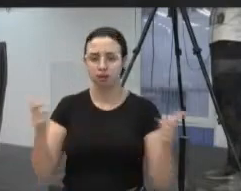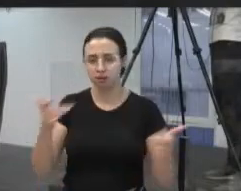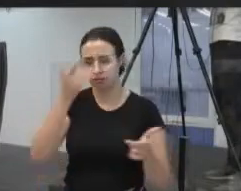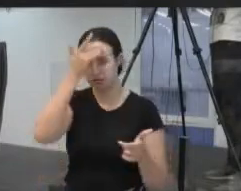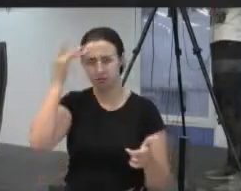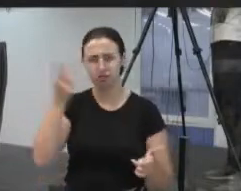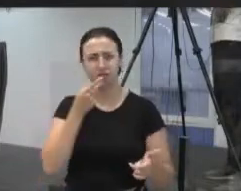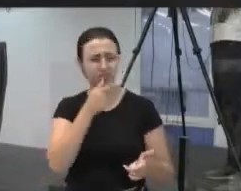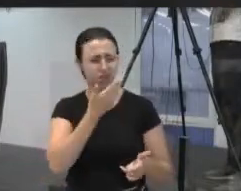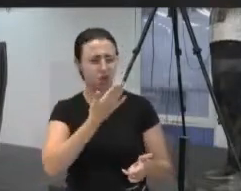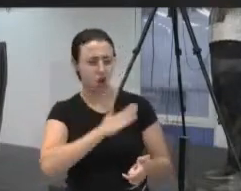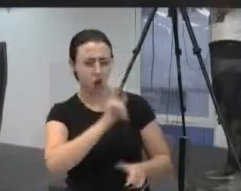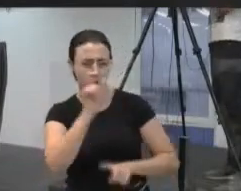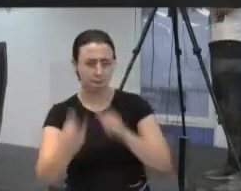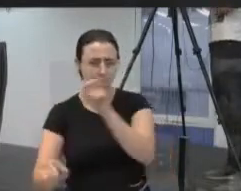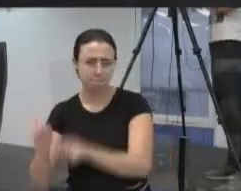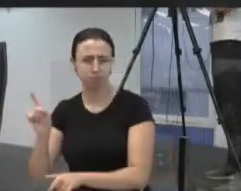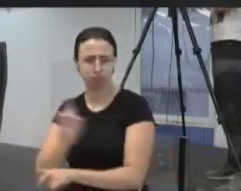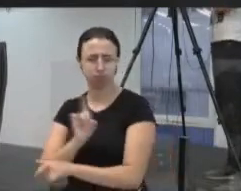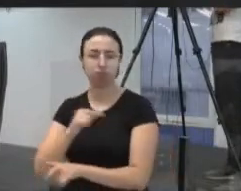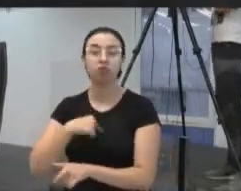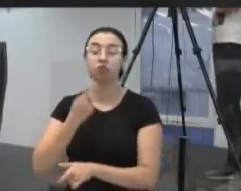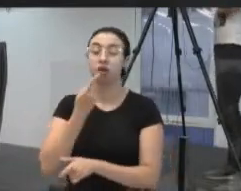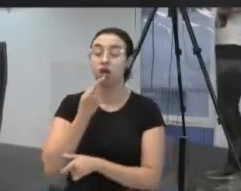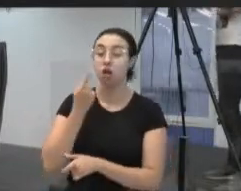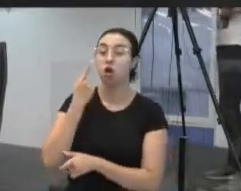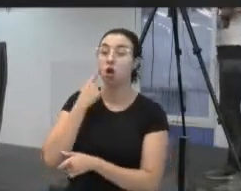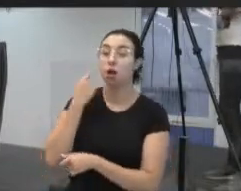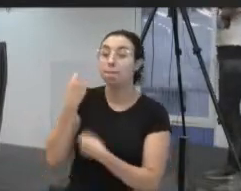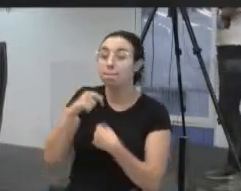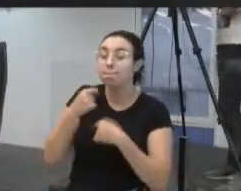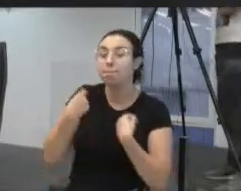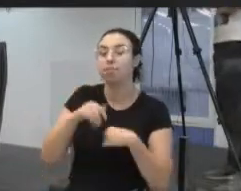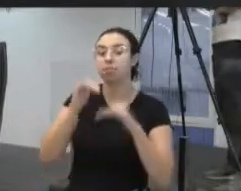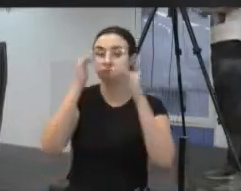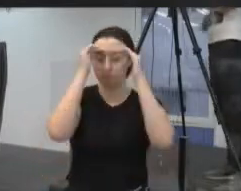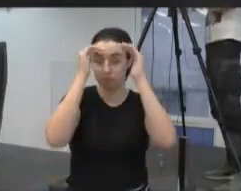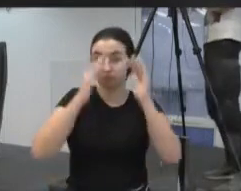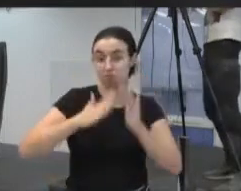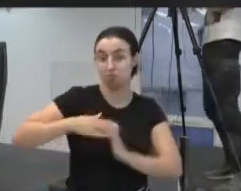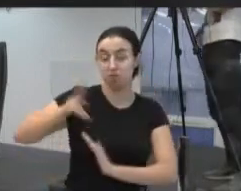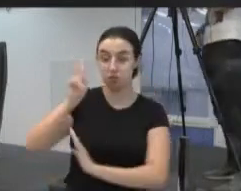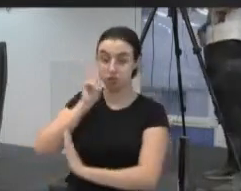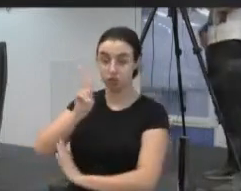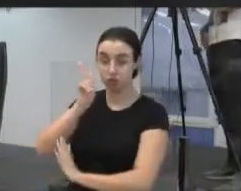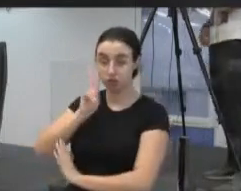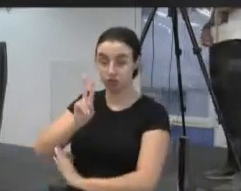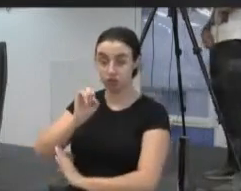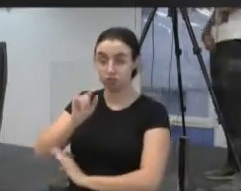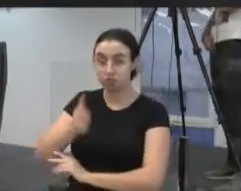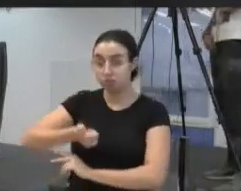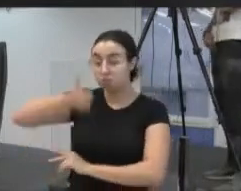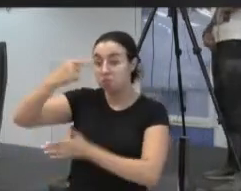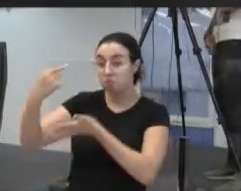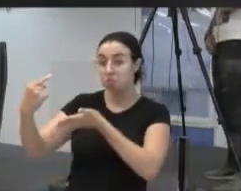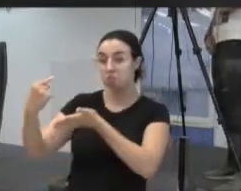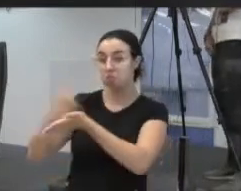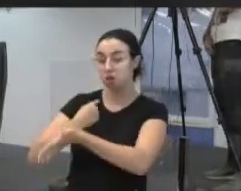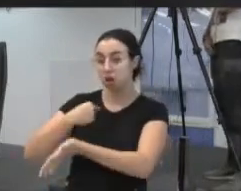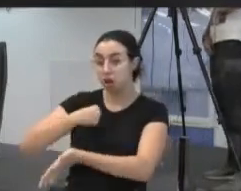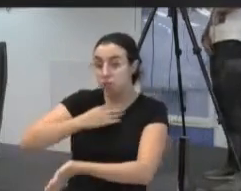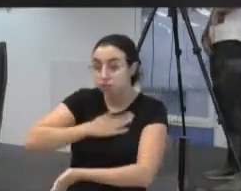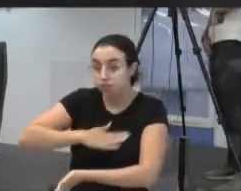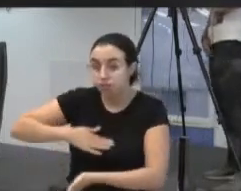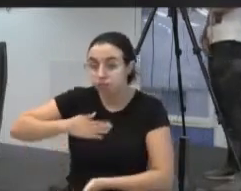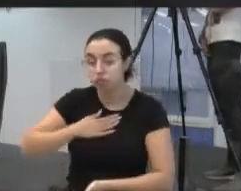de gente, não? E eu falo, olha, você deveria ter pelo menos respeito com a minha história. Então, se você pergunta primeiro se eu gosto de gente,